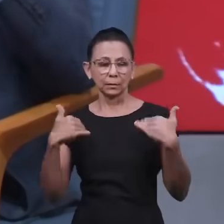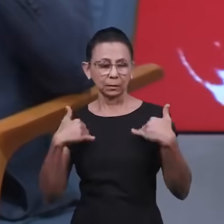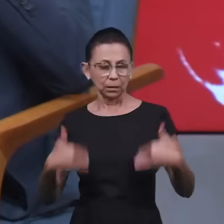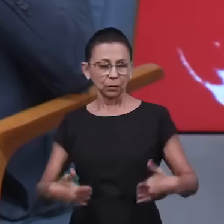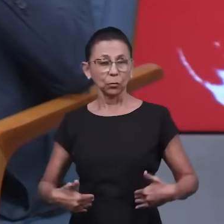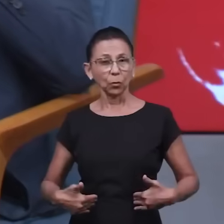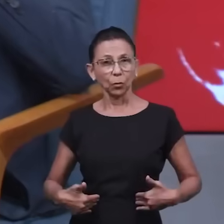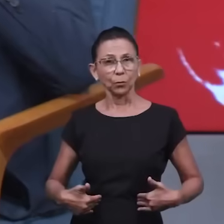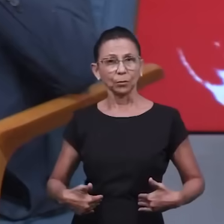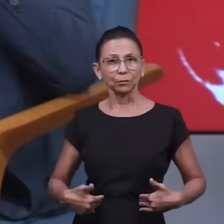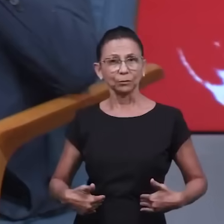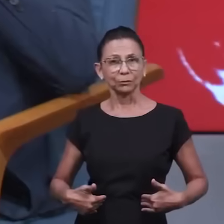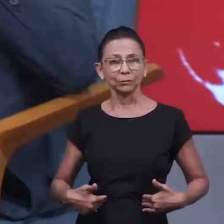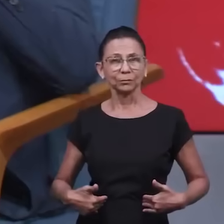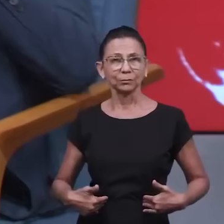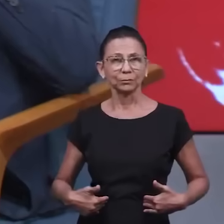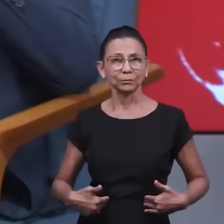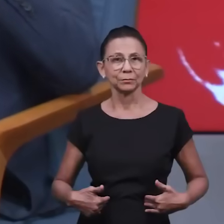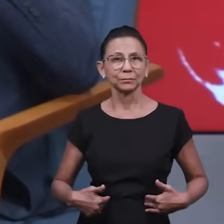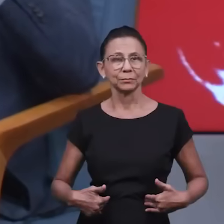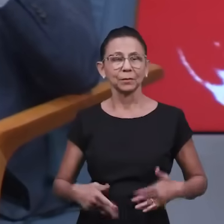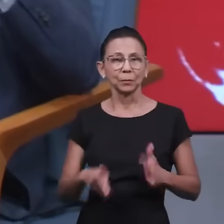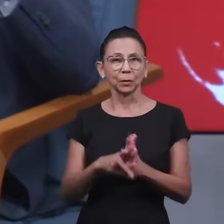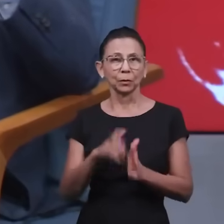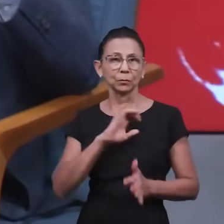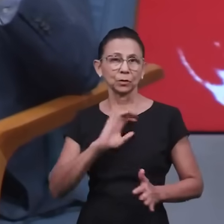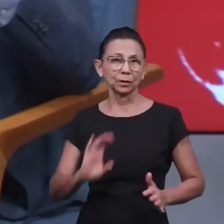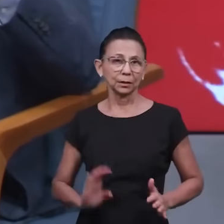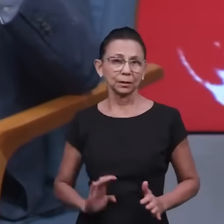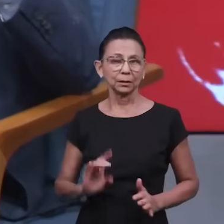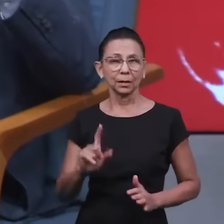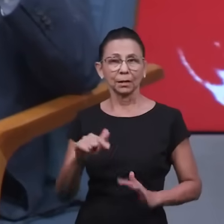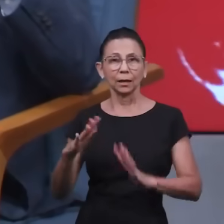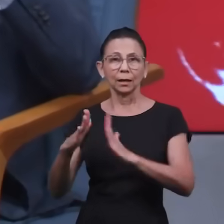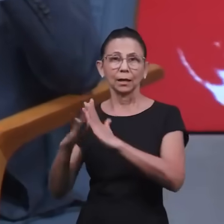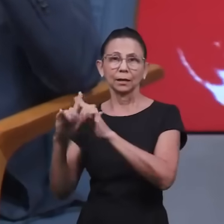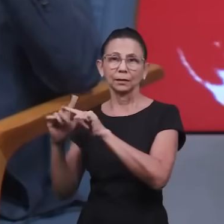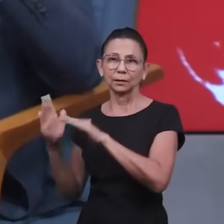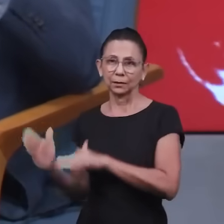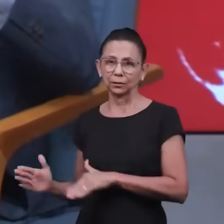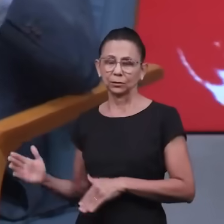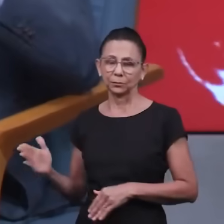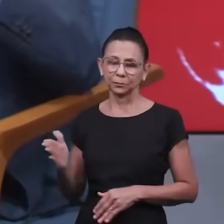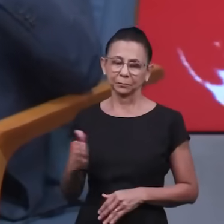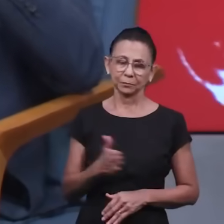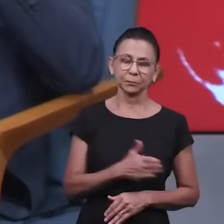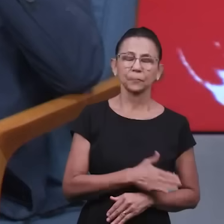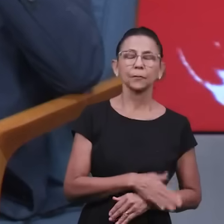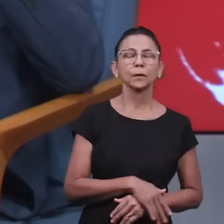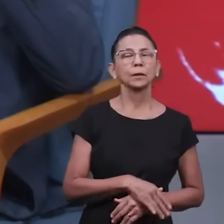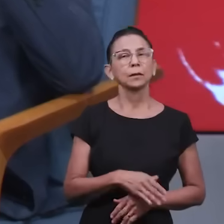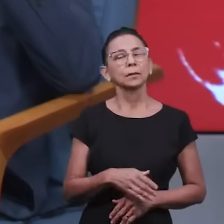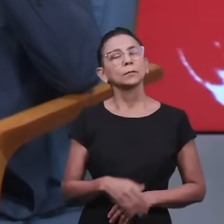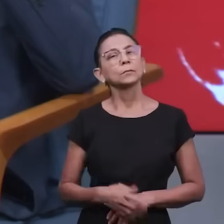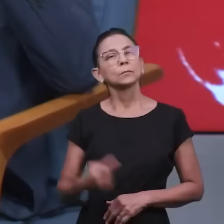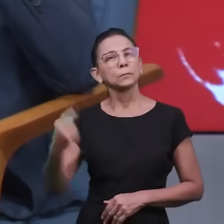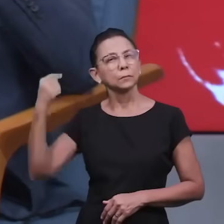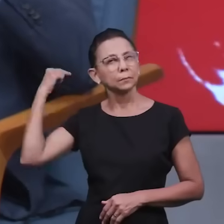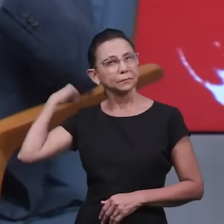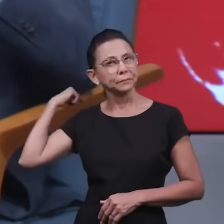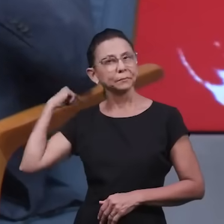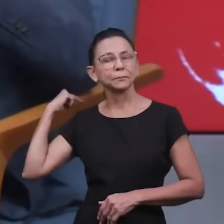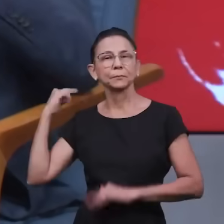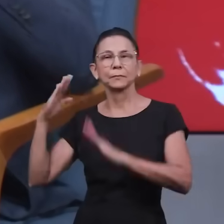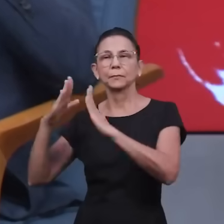Tanto isso é verdade que logo então vamos pegar o início da igreja.